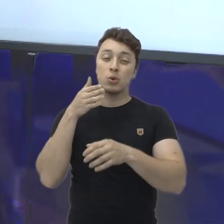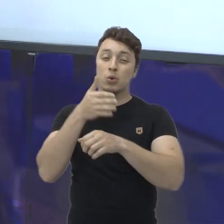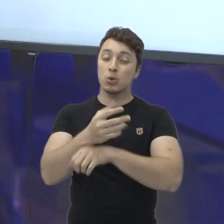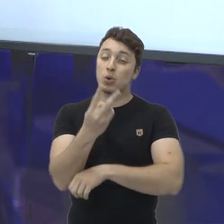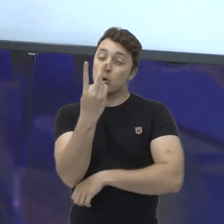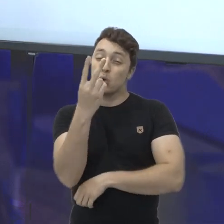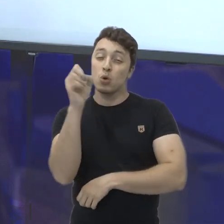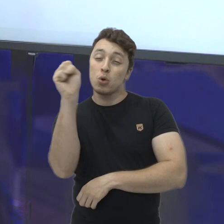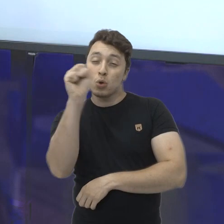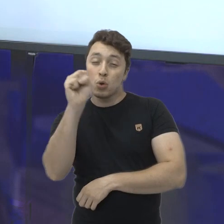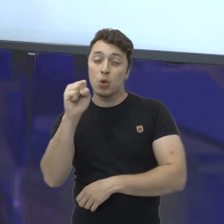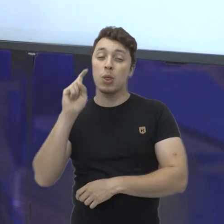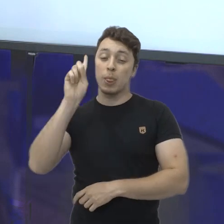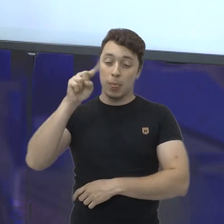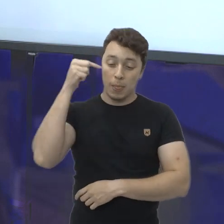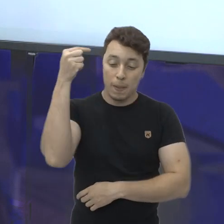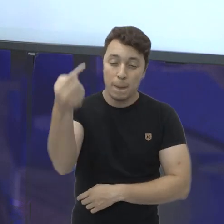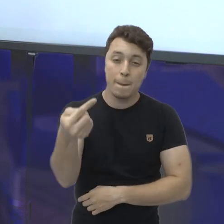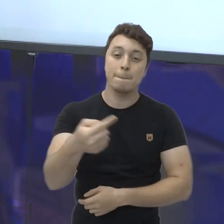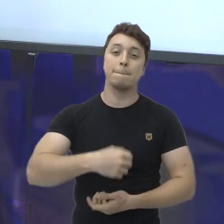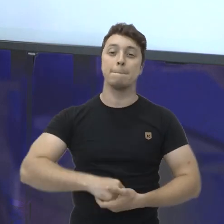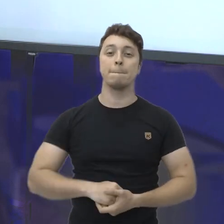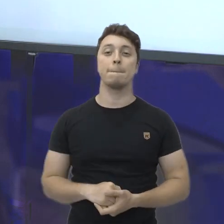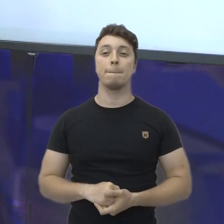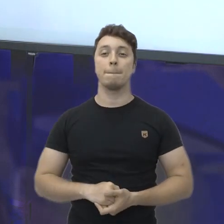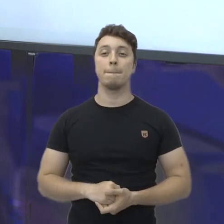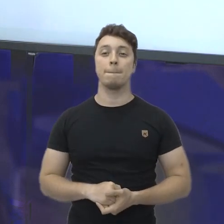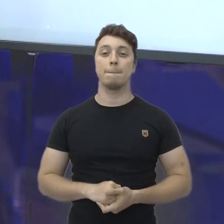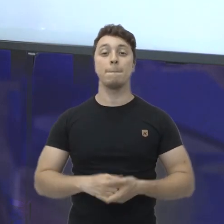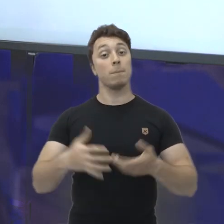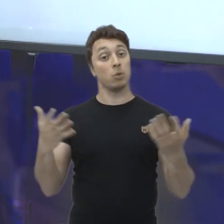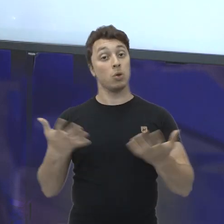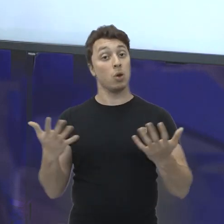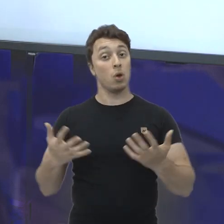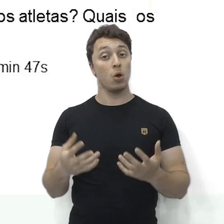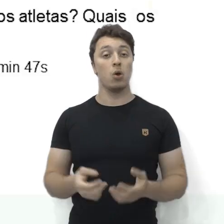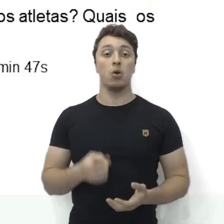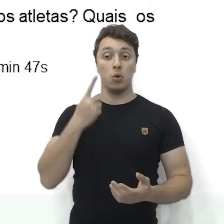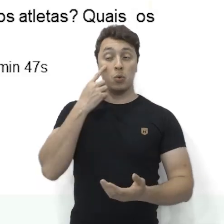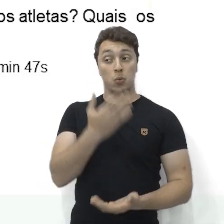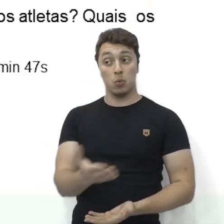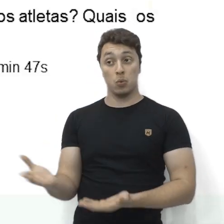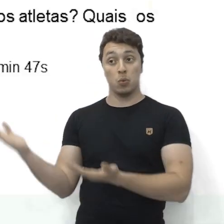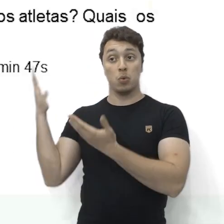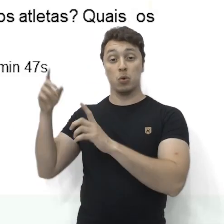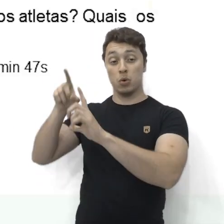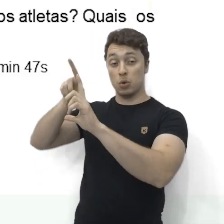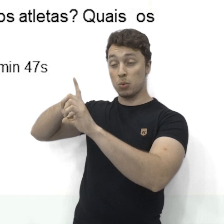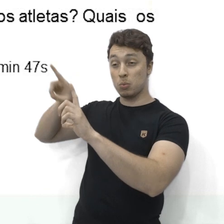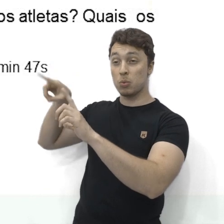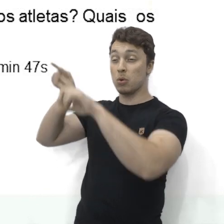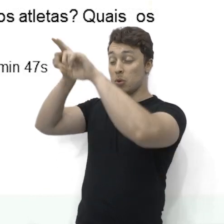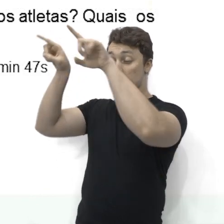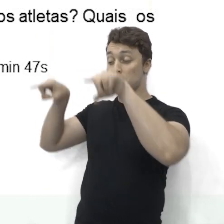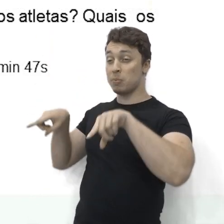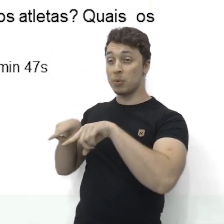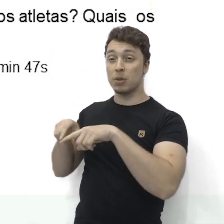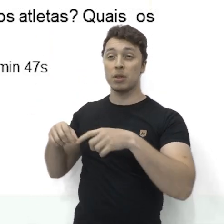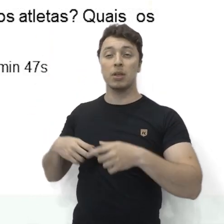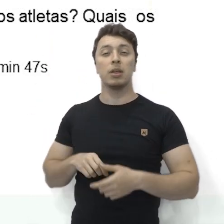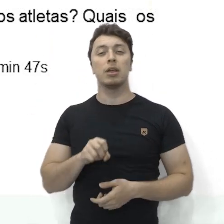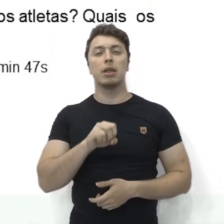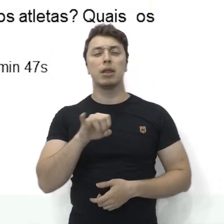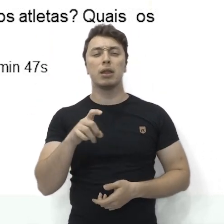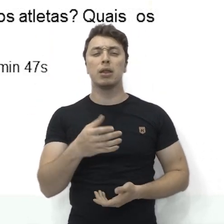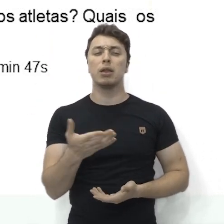após o primeiro colocado. Agora, observe a tabela e verifique se houve algum empate